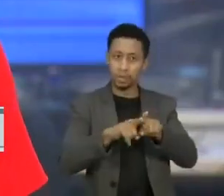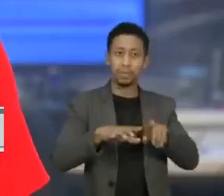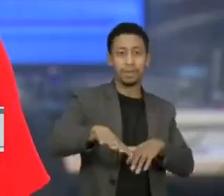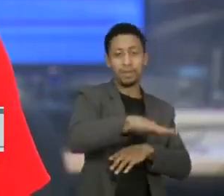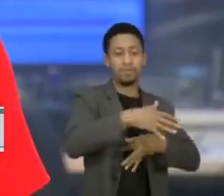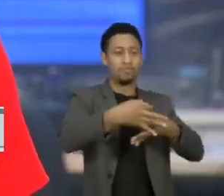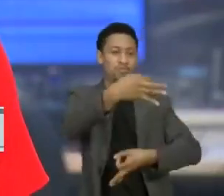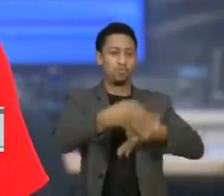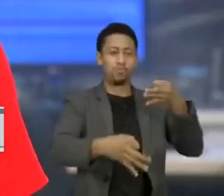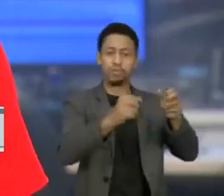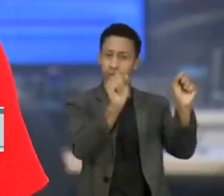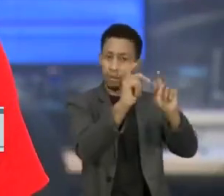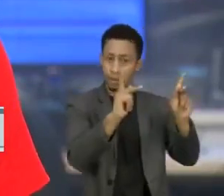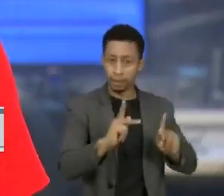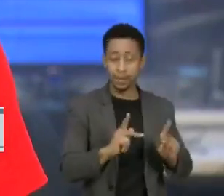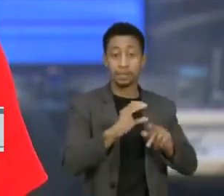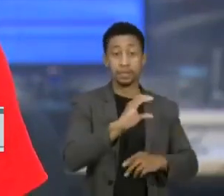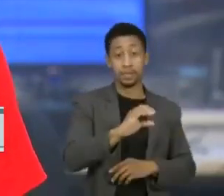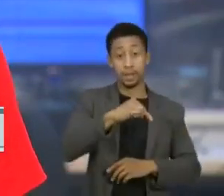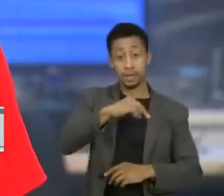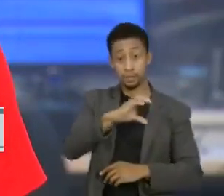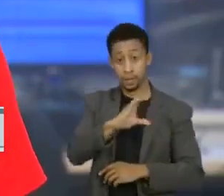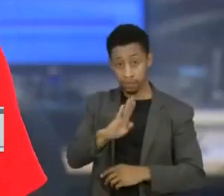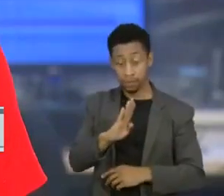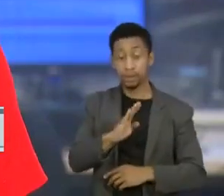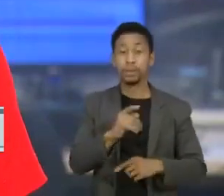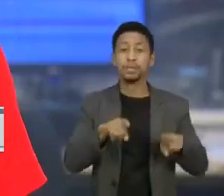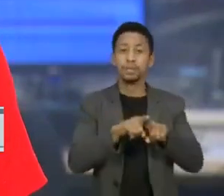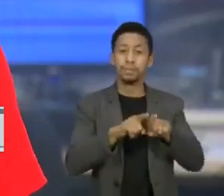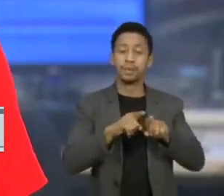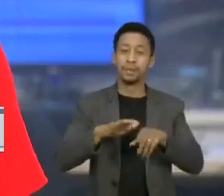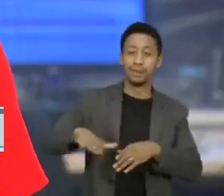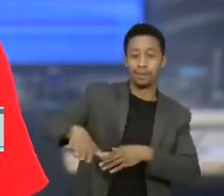Nacional Justiça e Paz, da CNBB, e da Aliança de Batistas do Brasil.